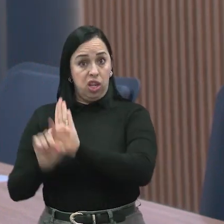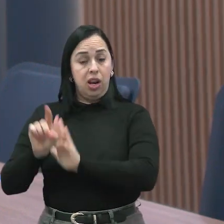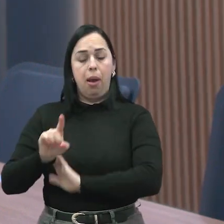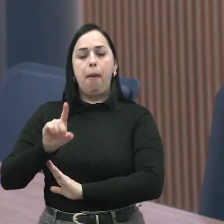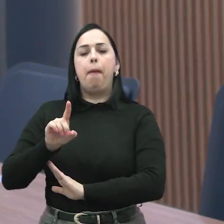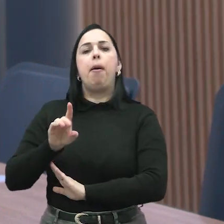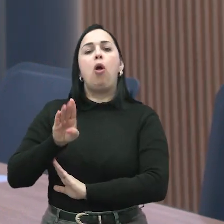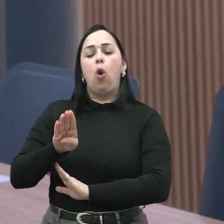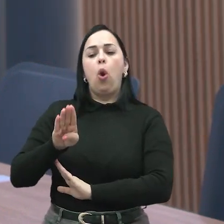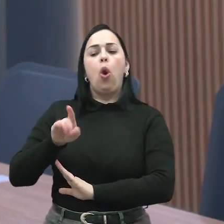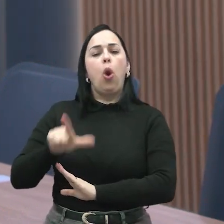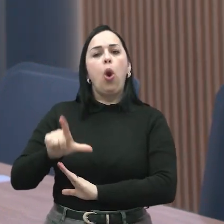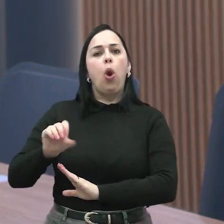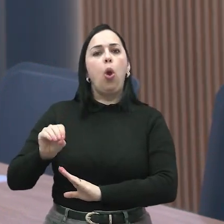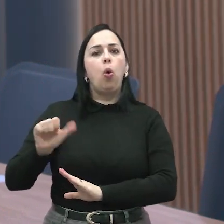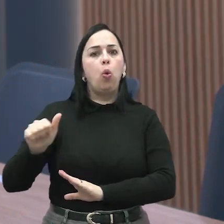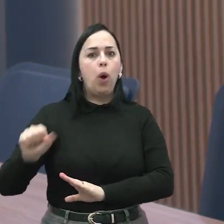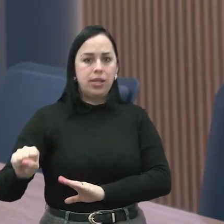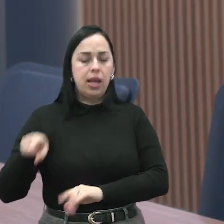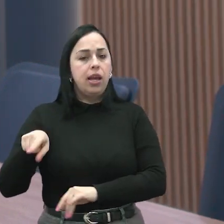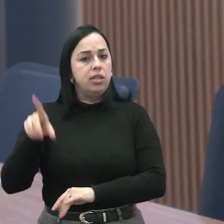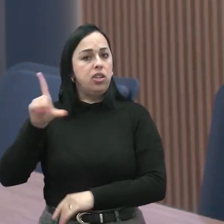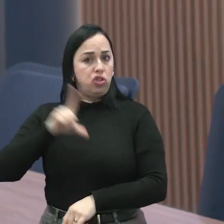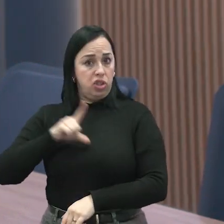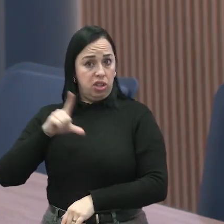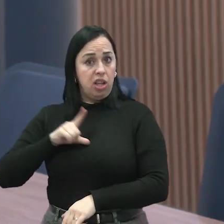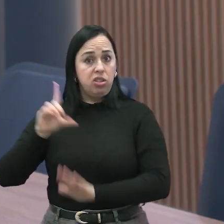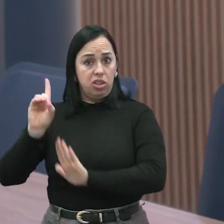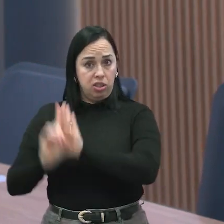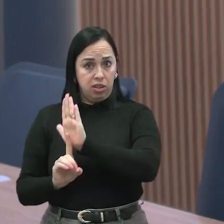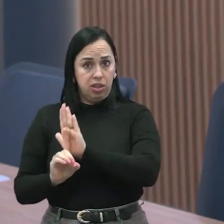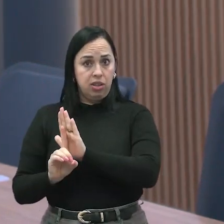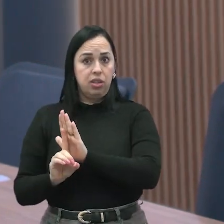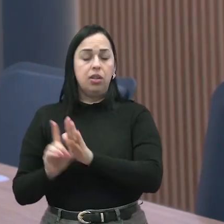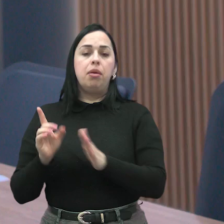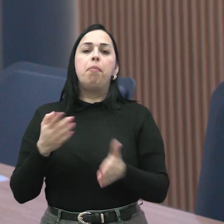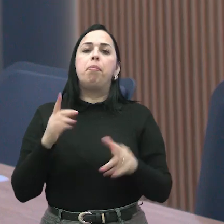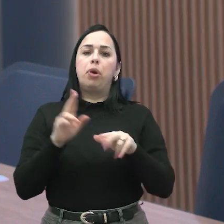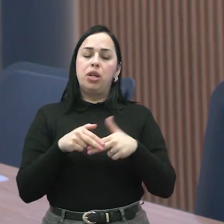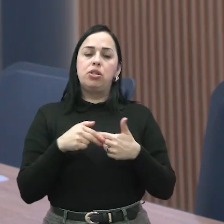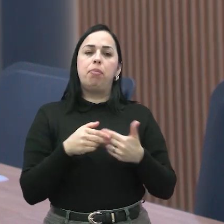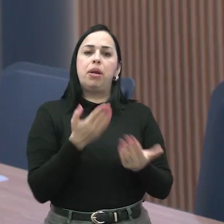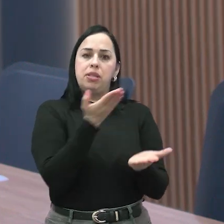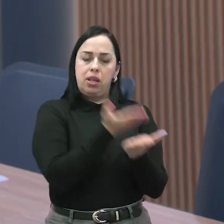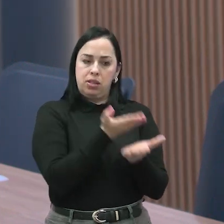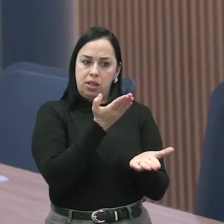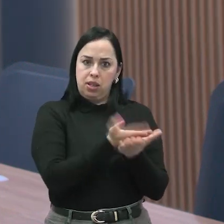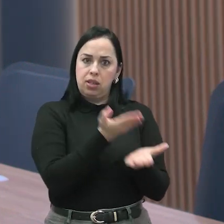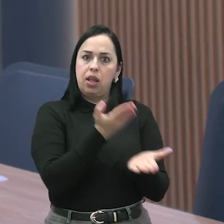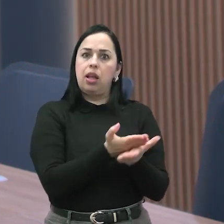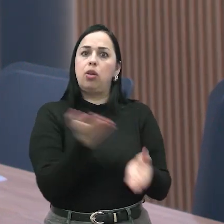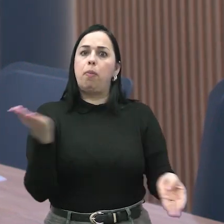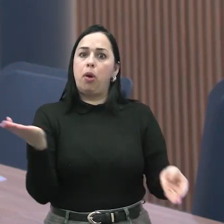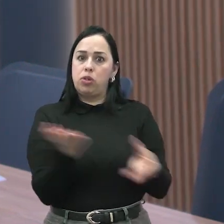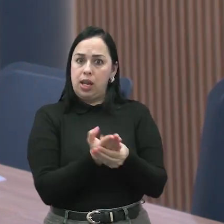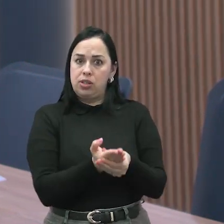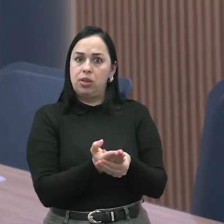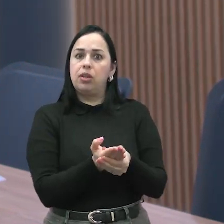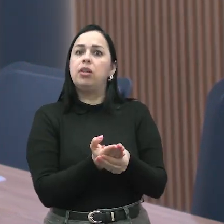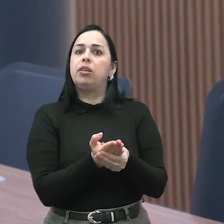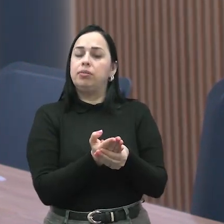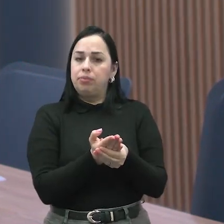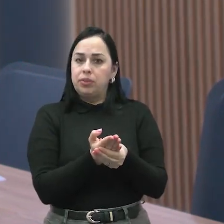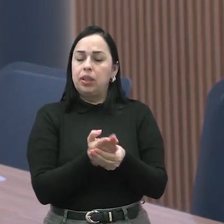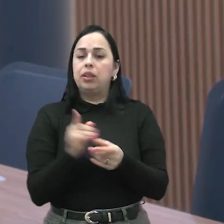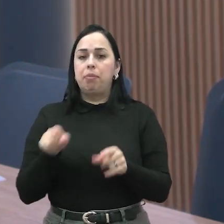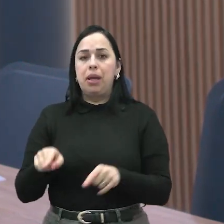direito ao benefício BPC-LOAS, né? Então, assim, isso tem que ser estudado, tanto para entrar com a ação, né? O colega advogado entrar com a ação, tanto